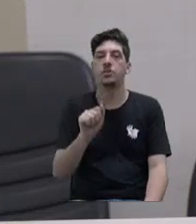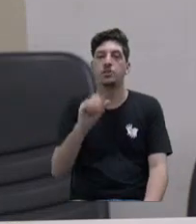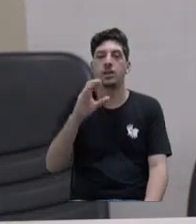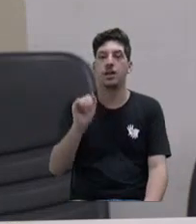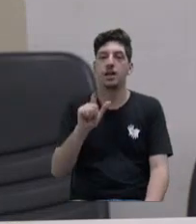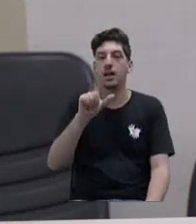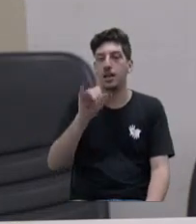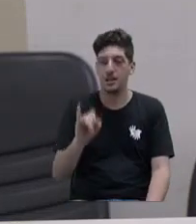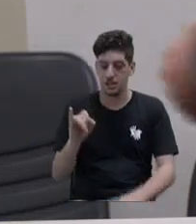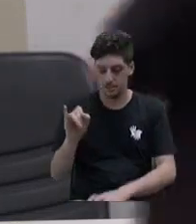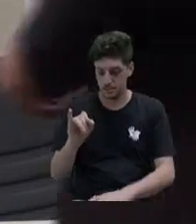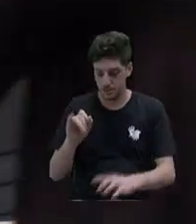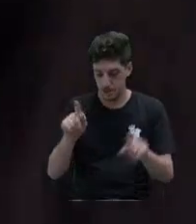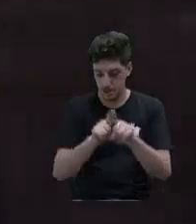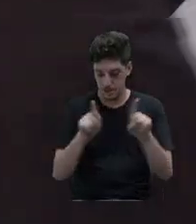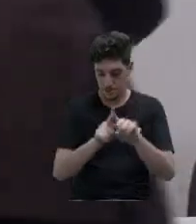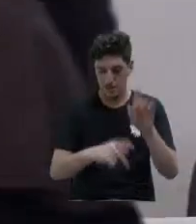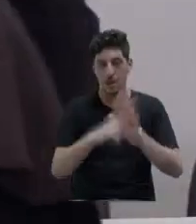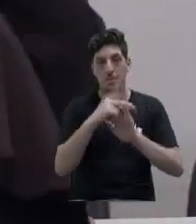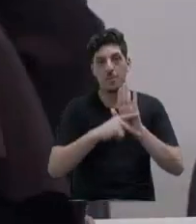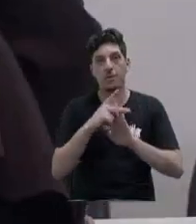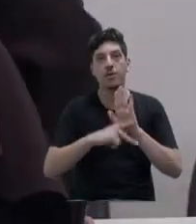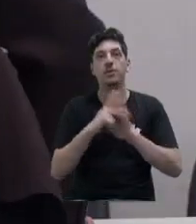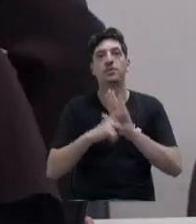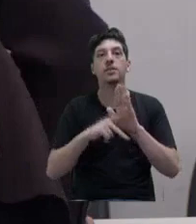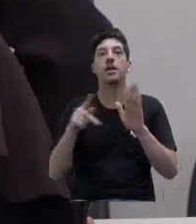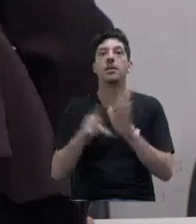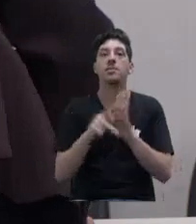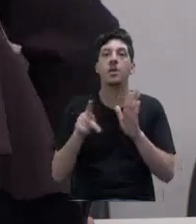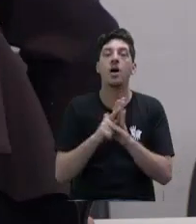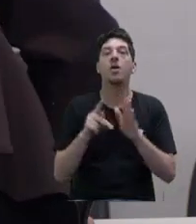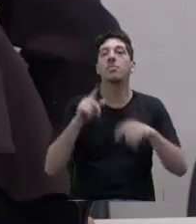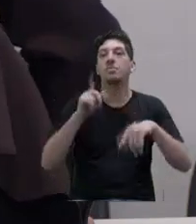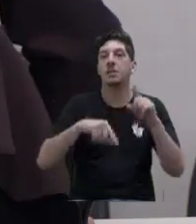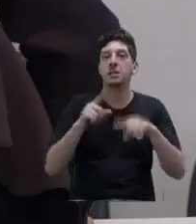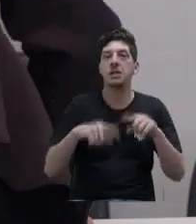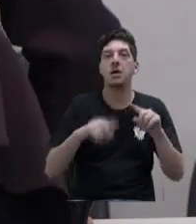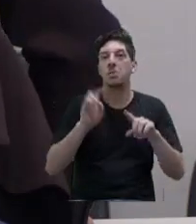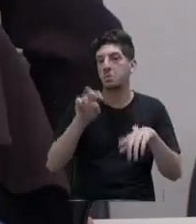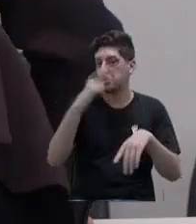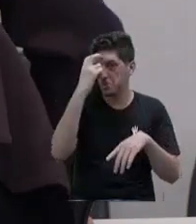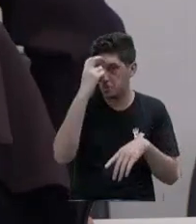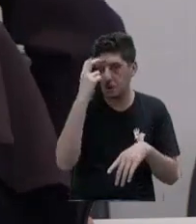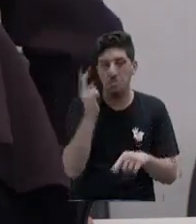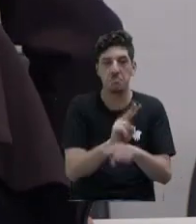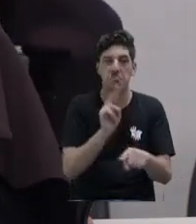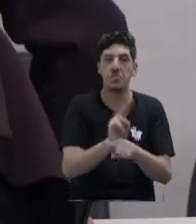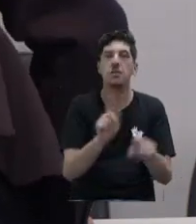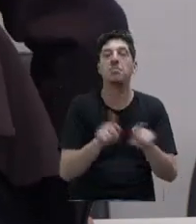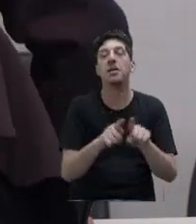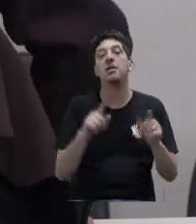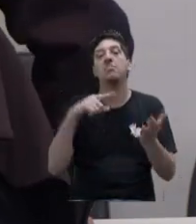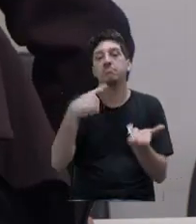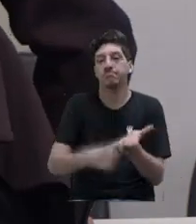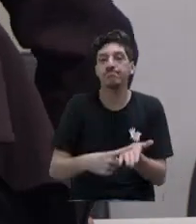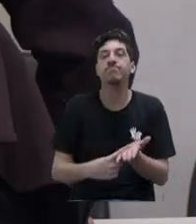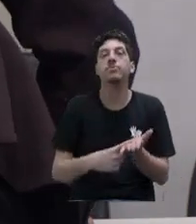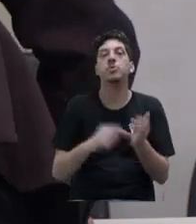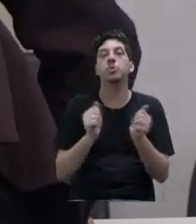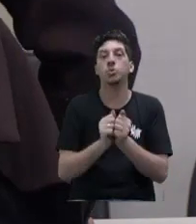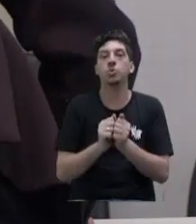de georreferenciamento dos bens culturais acautelados, um acordo com o Ministério Público de Minas